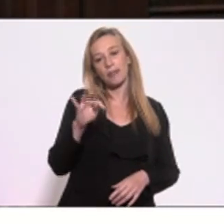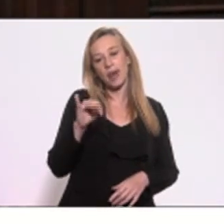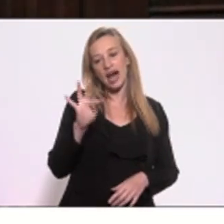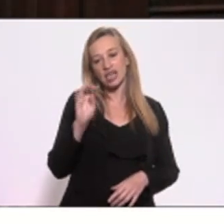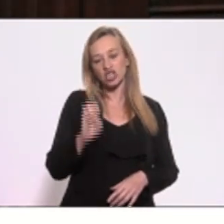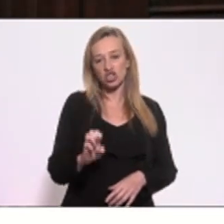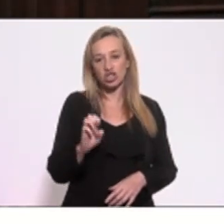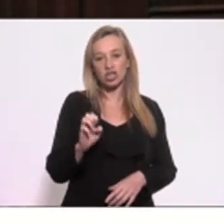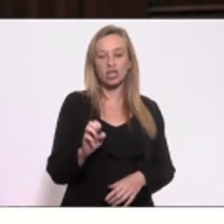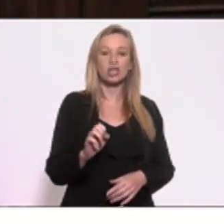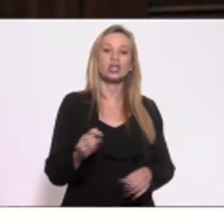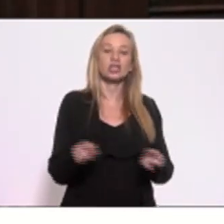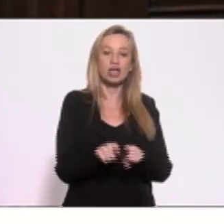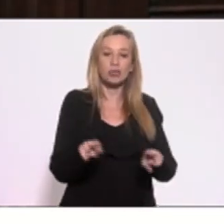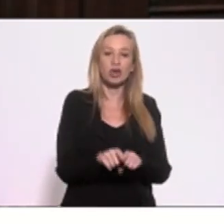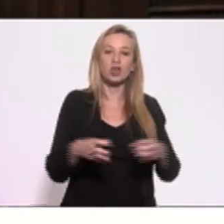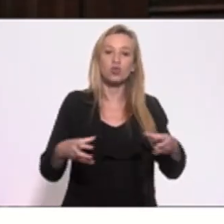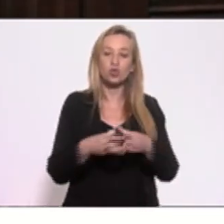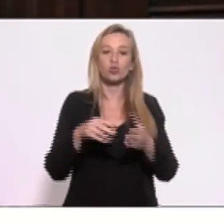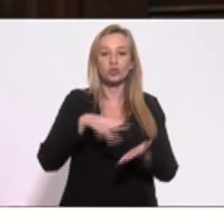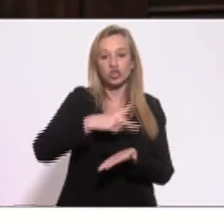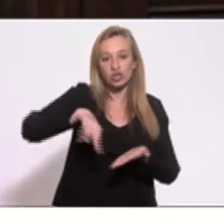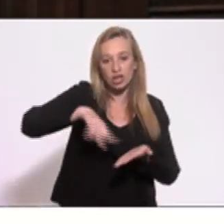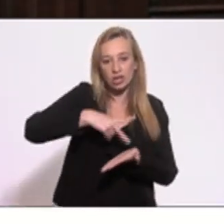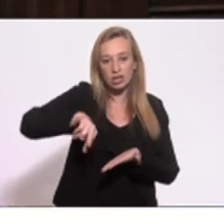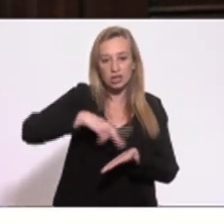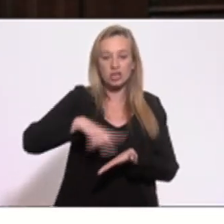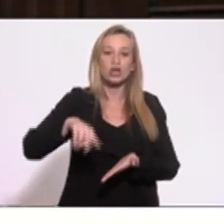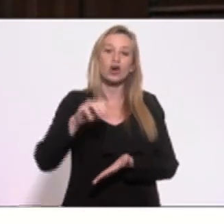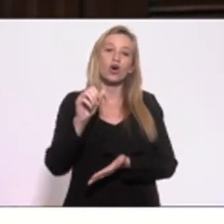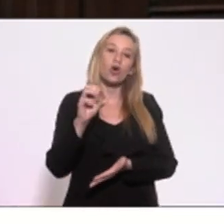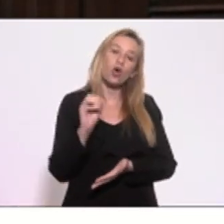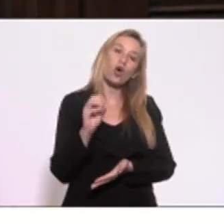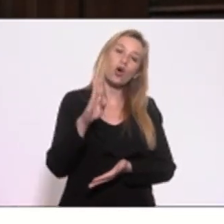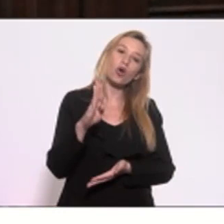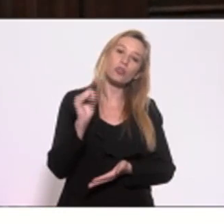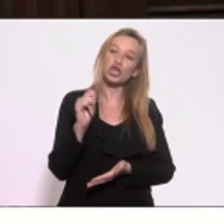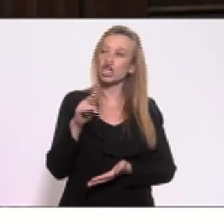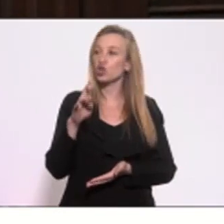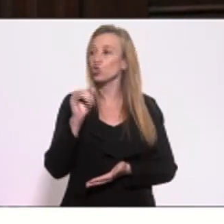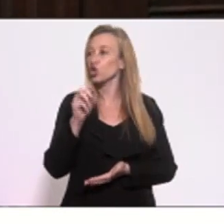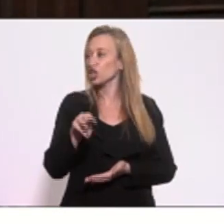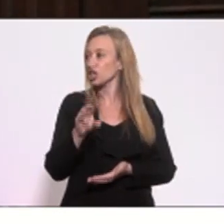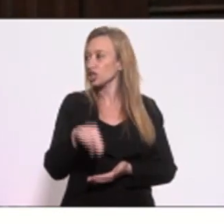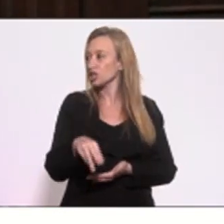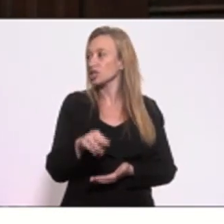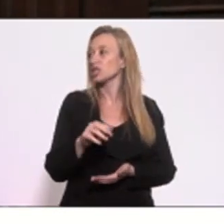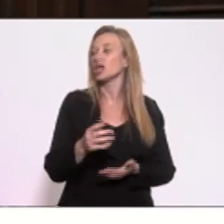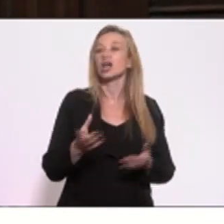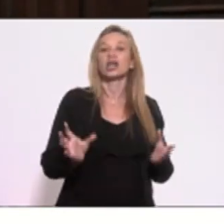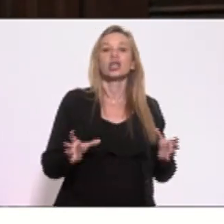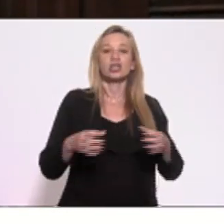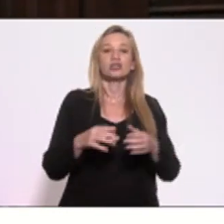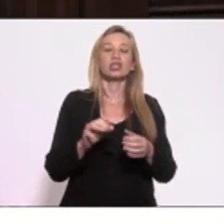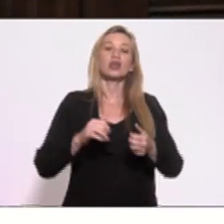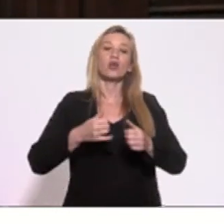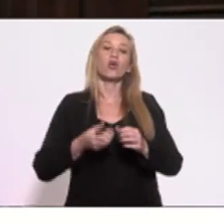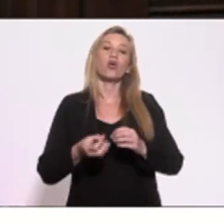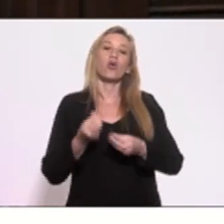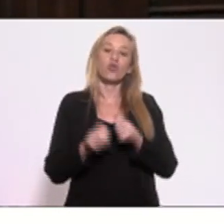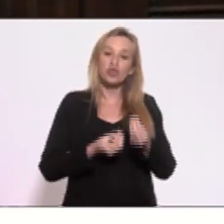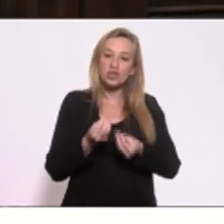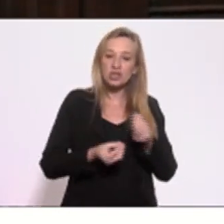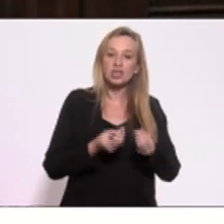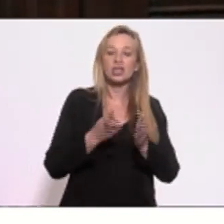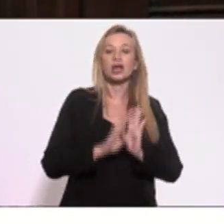do grupo de dança dos orixás Obirim Corim. Ambos realizam oficinas e apresentações